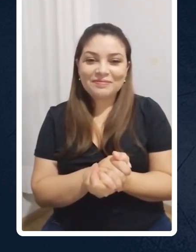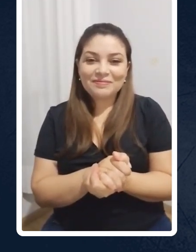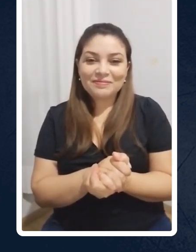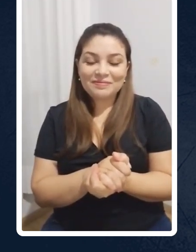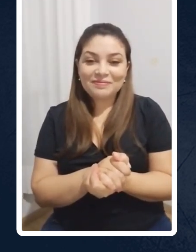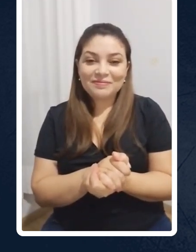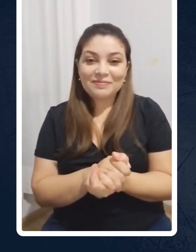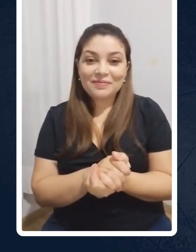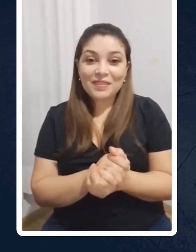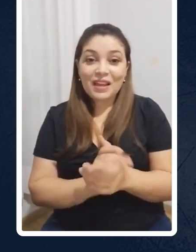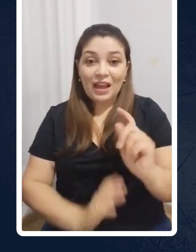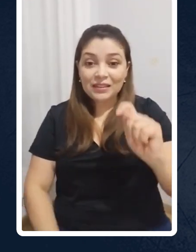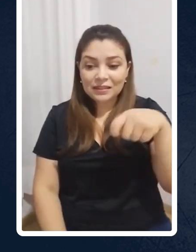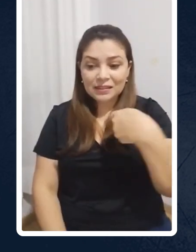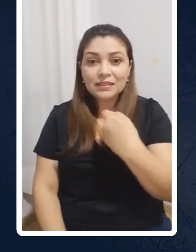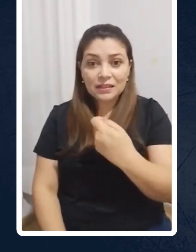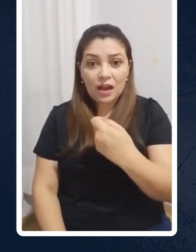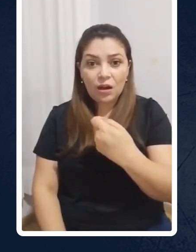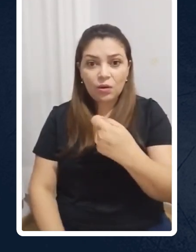Ele me representa.